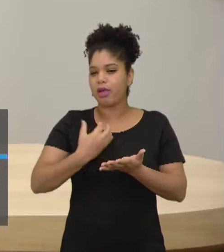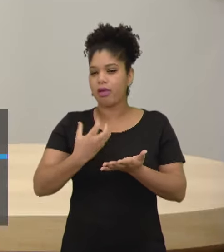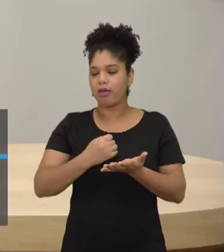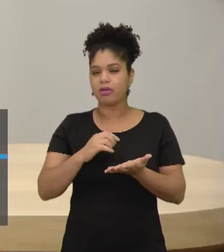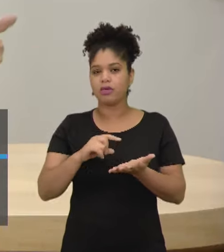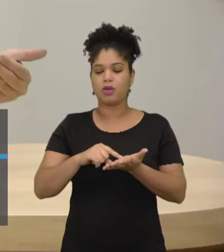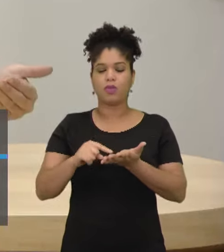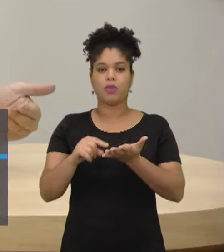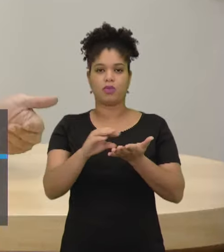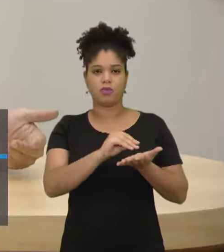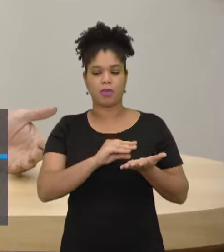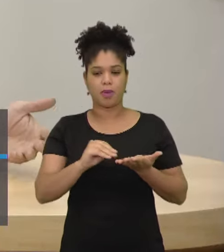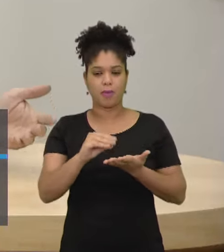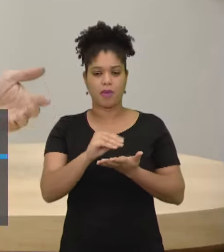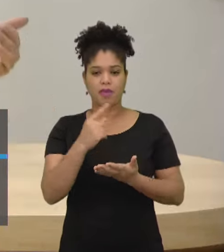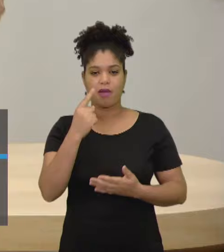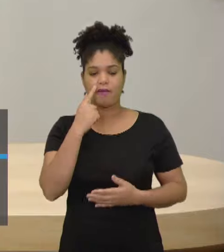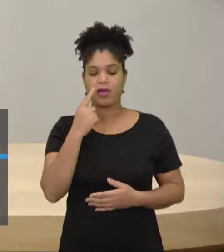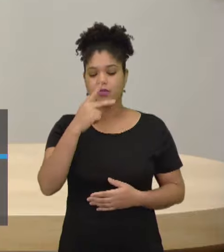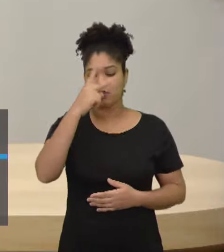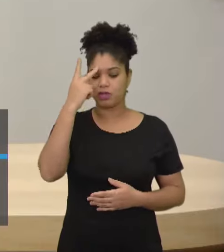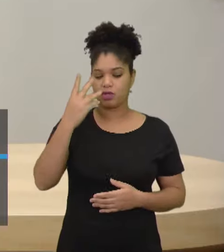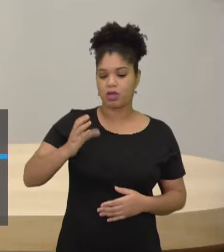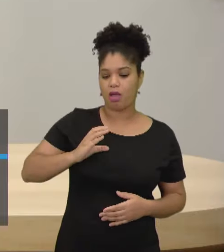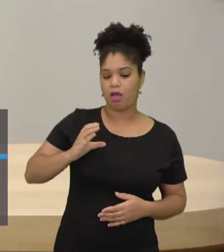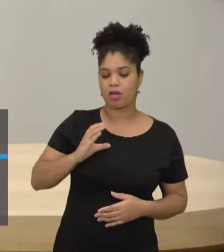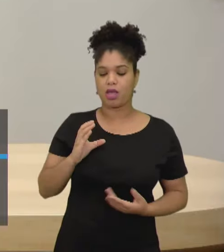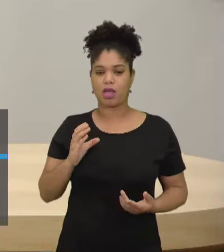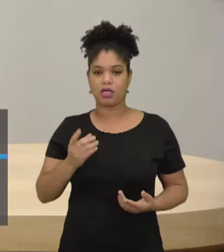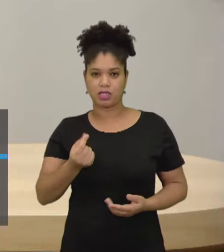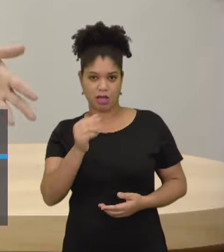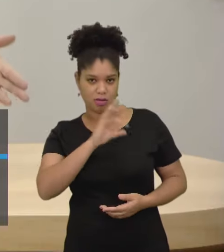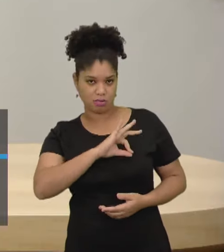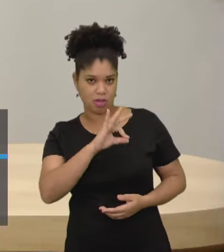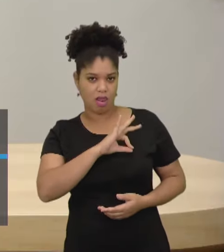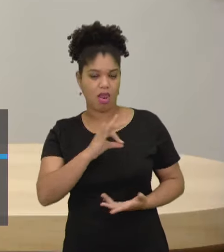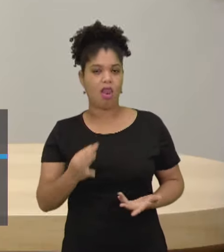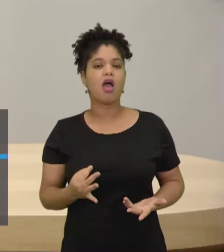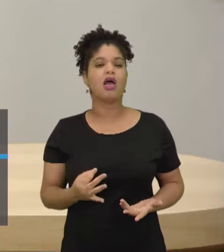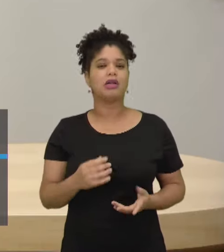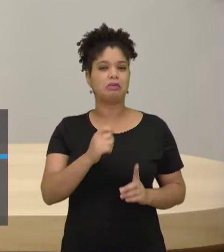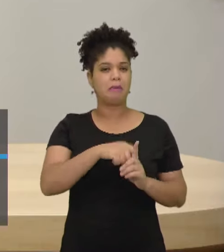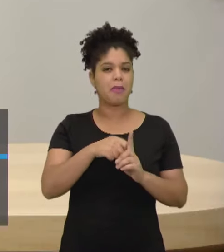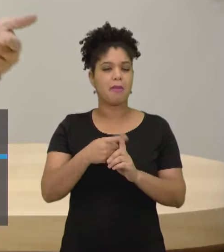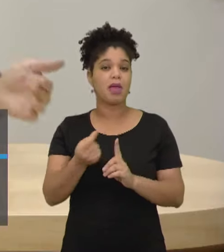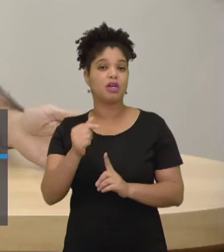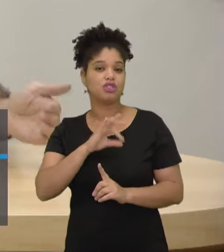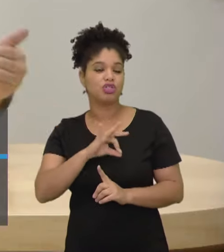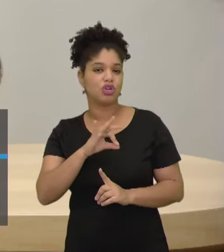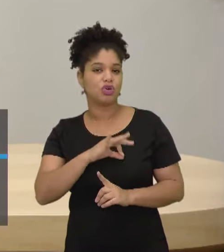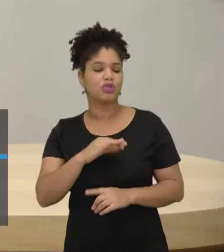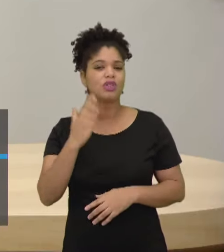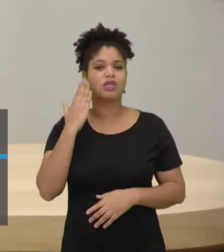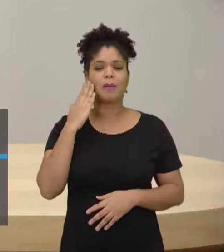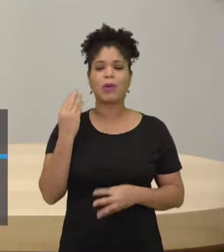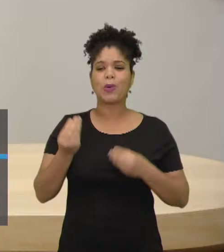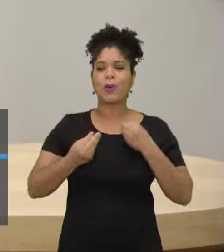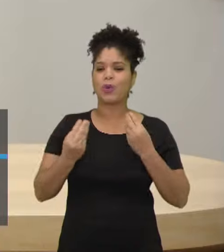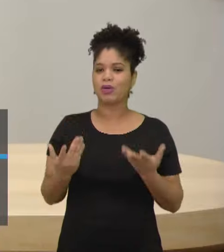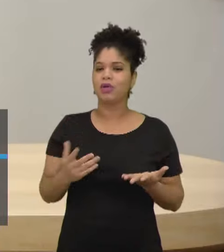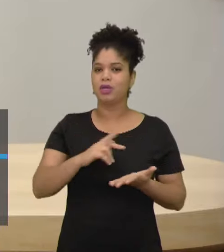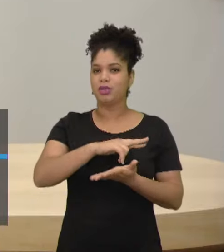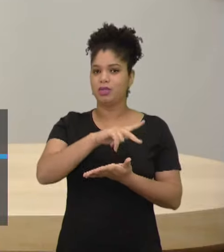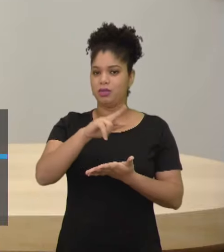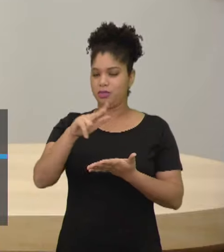vai estudar a produção de riqueza, salário, renda, gasto, receita e